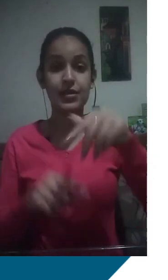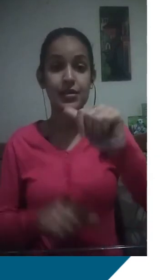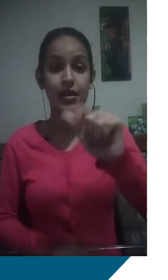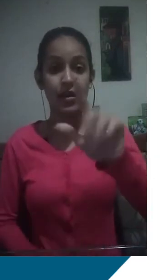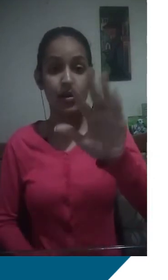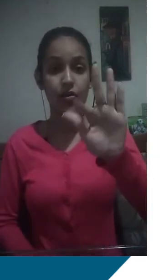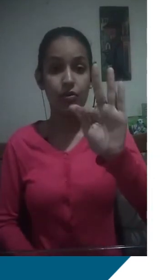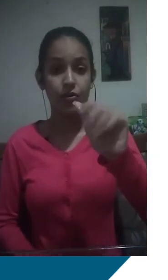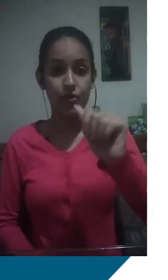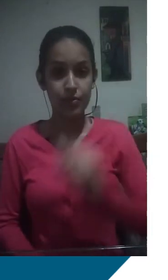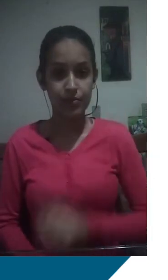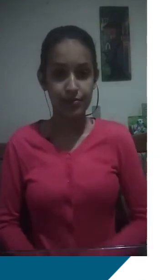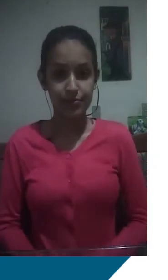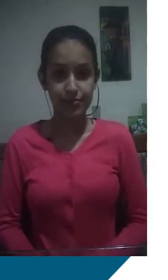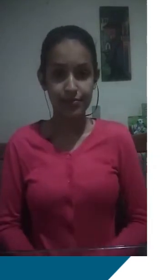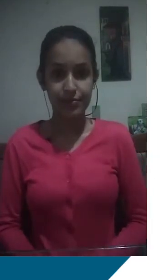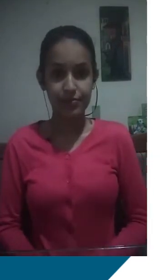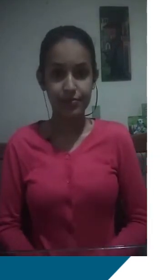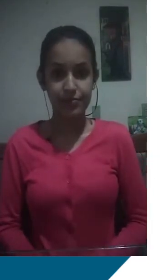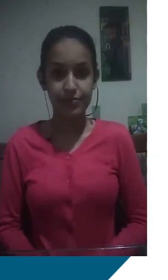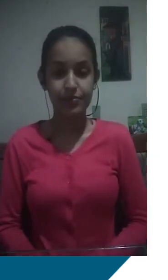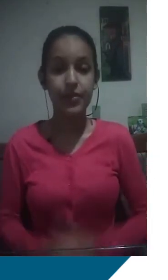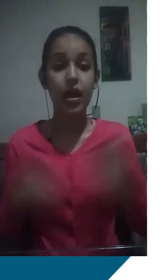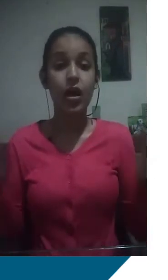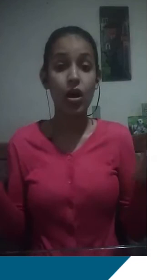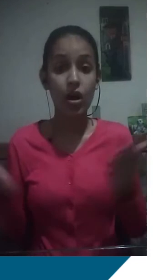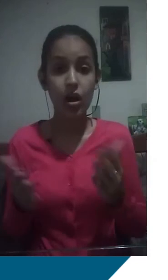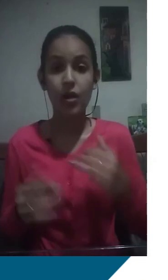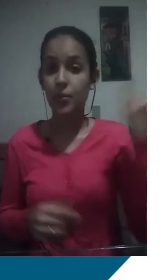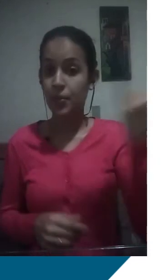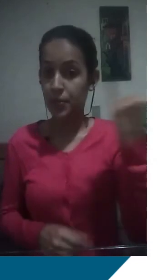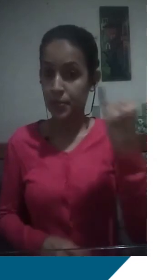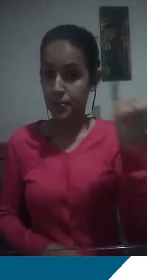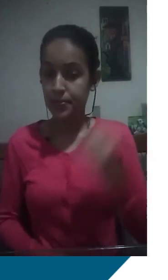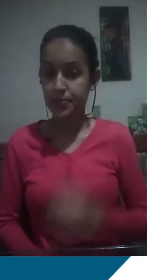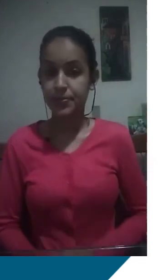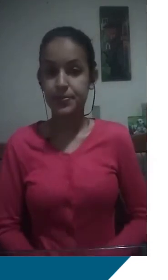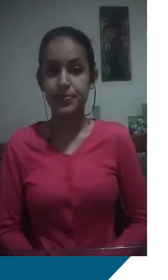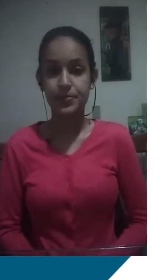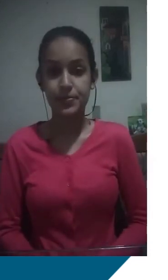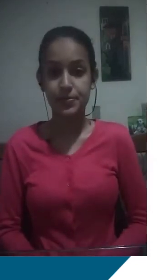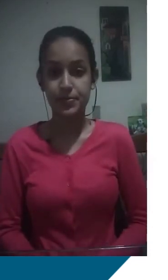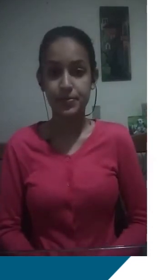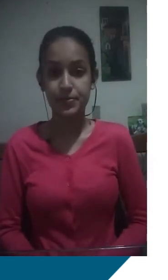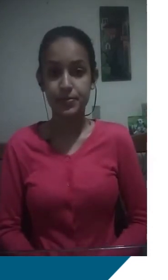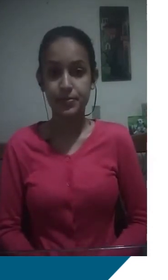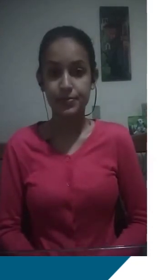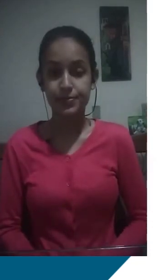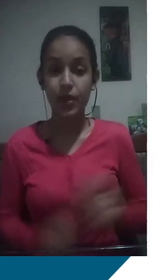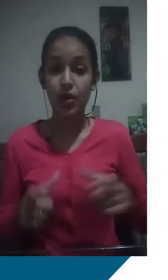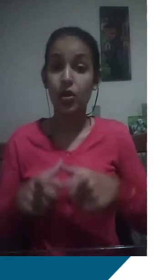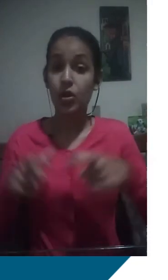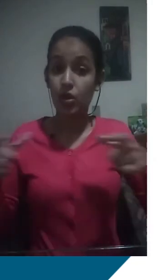Uma observação aqui, gente, muito importante, que não podia deixar de ser dada, é a seguinte. A dilatação ocorre